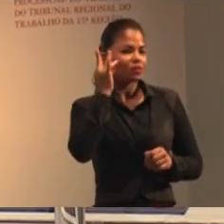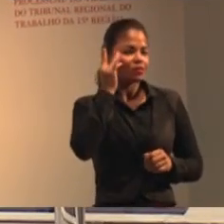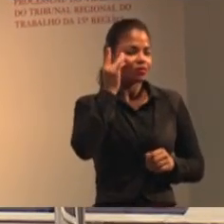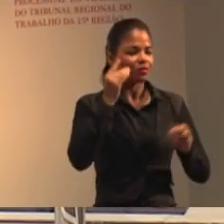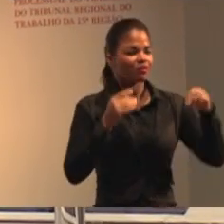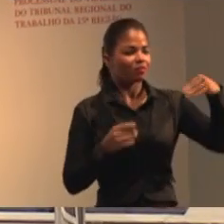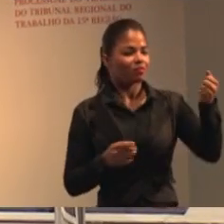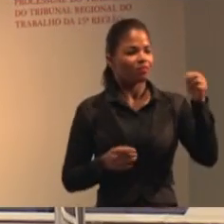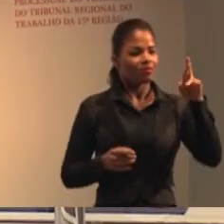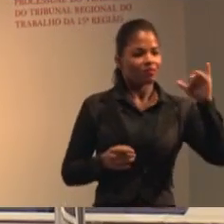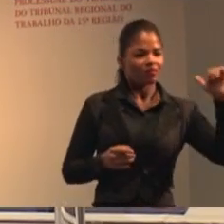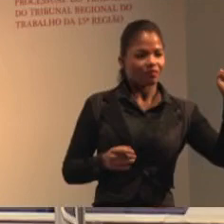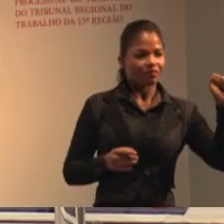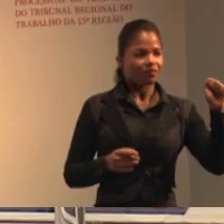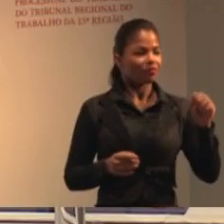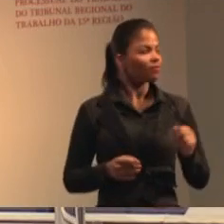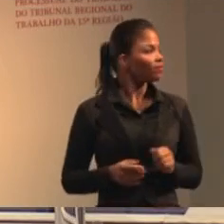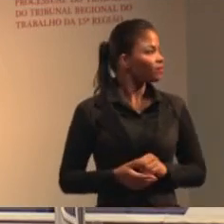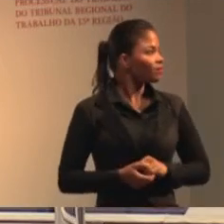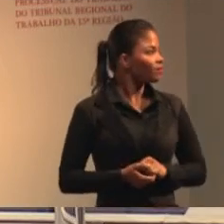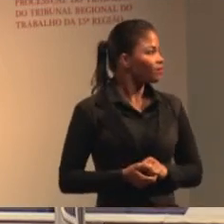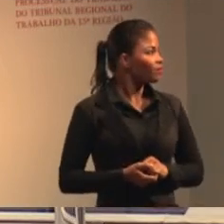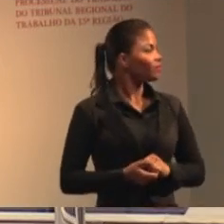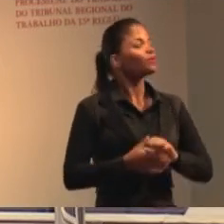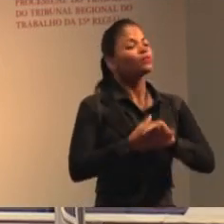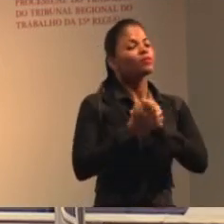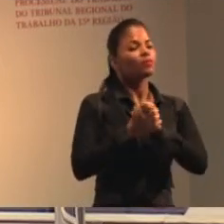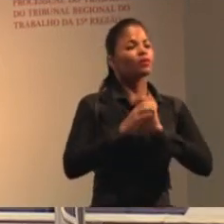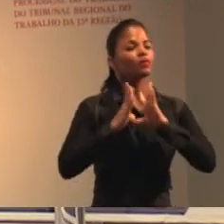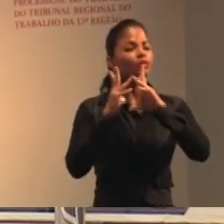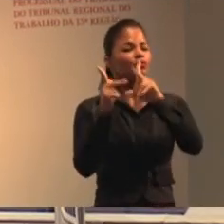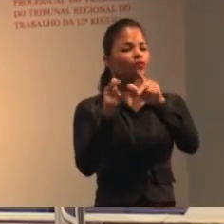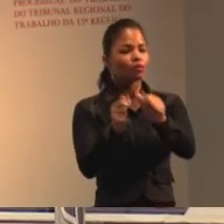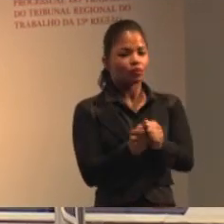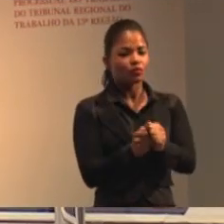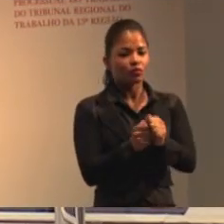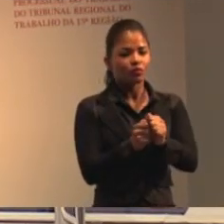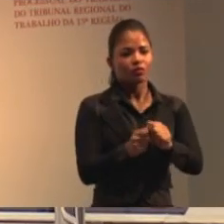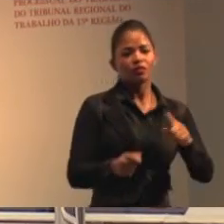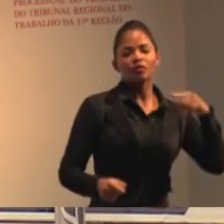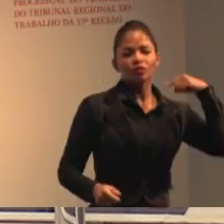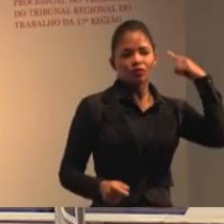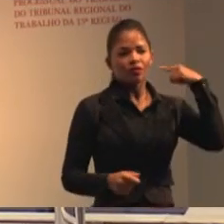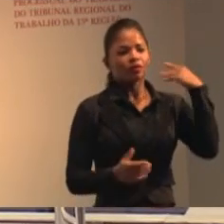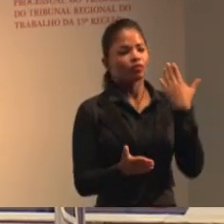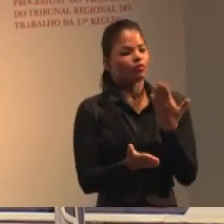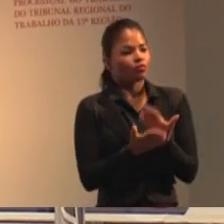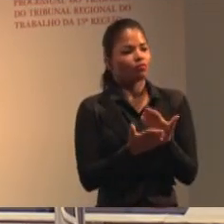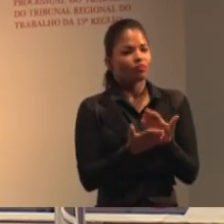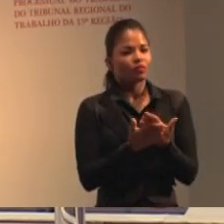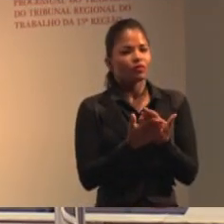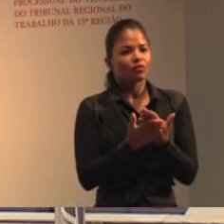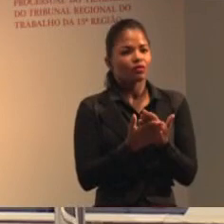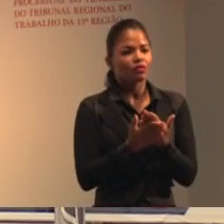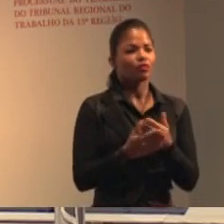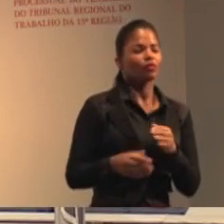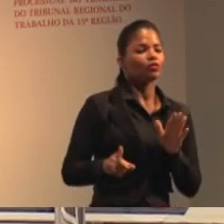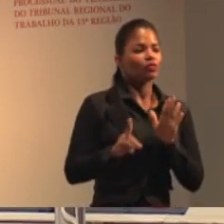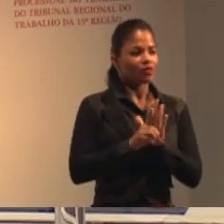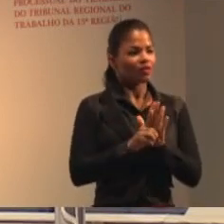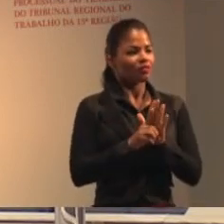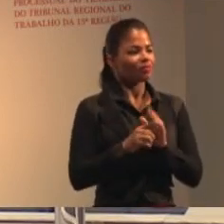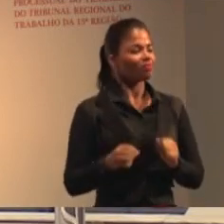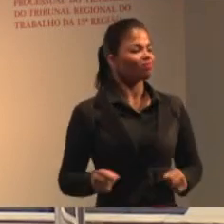Maria Estela de Martim. Cumprimento todos os advogados e estudantes de direito, nas pessoas do